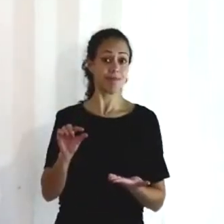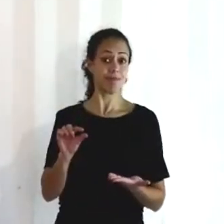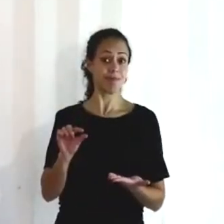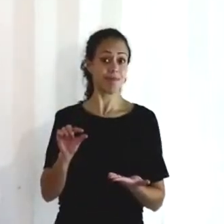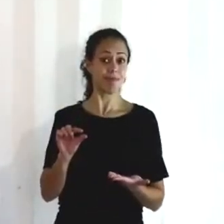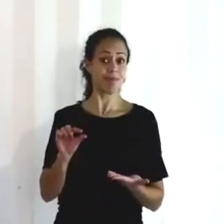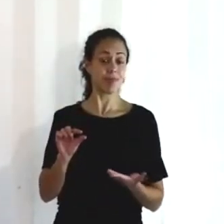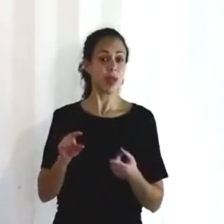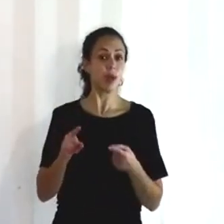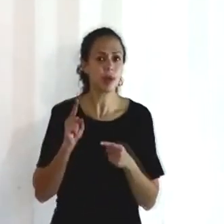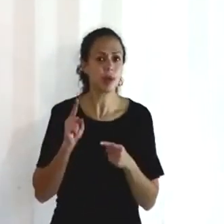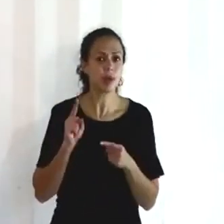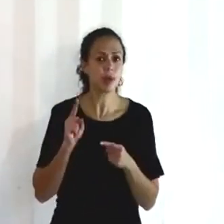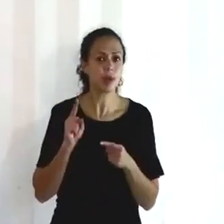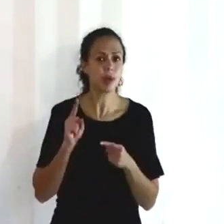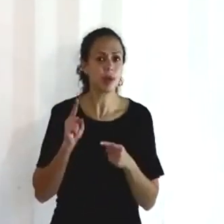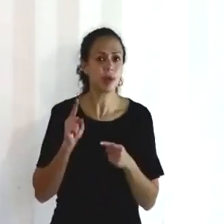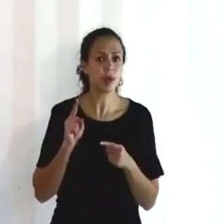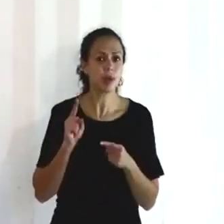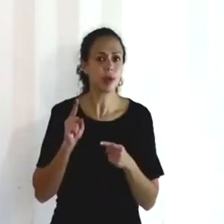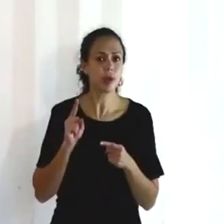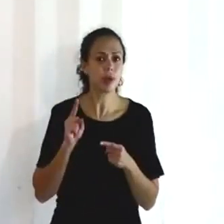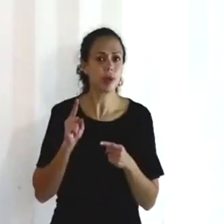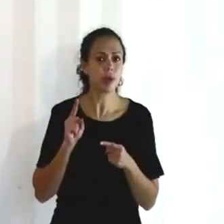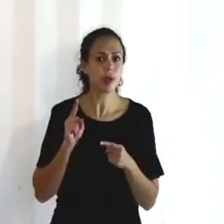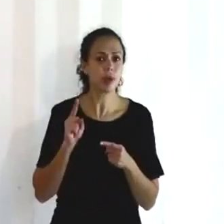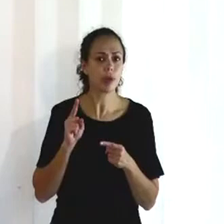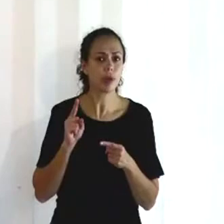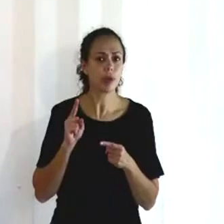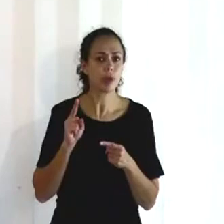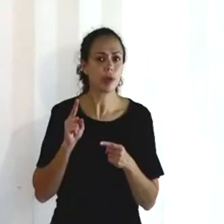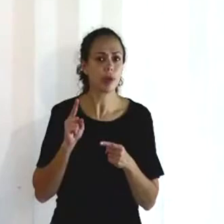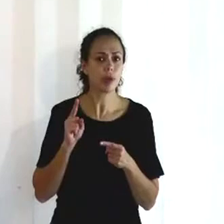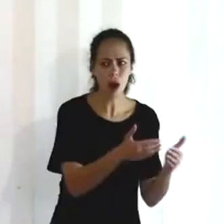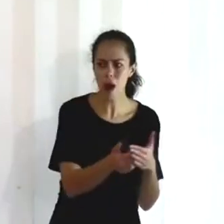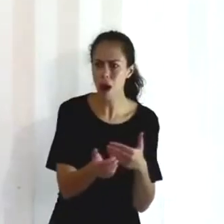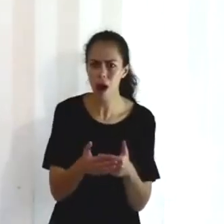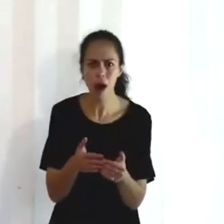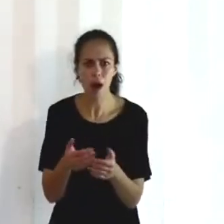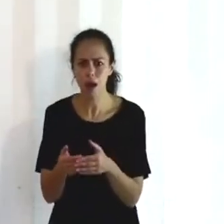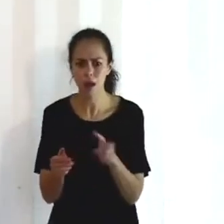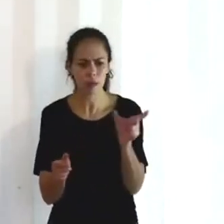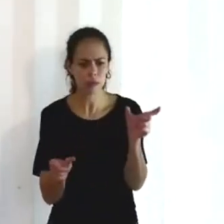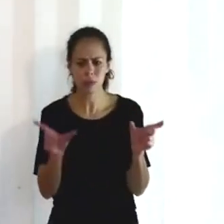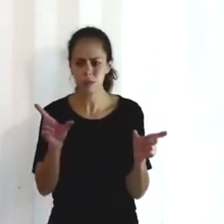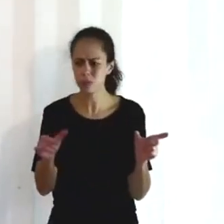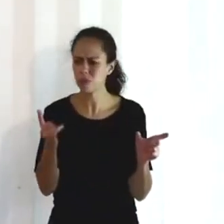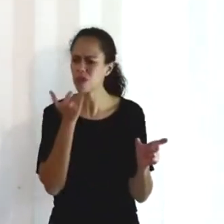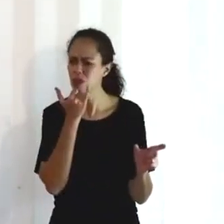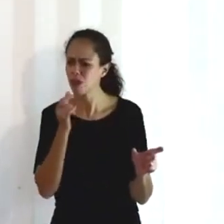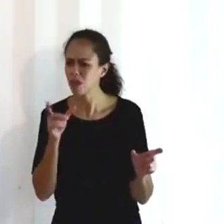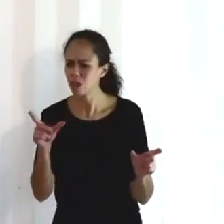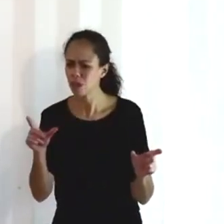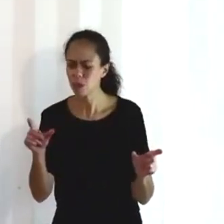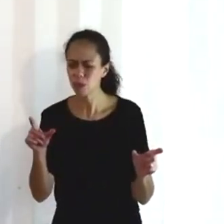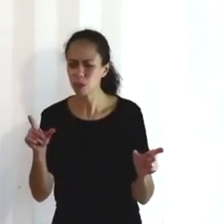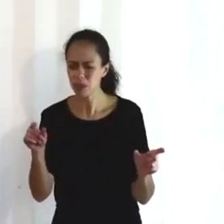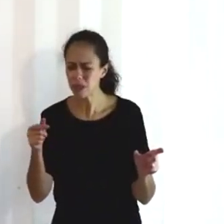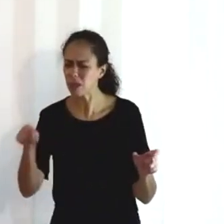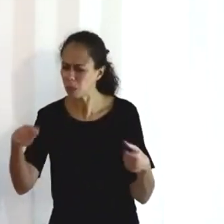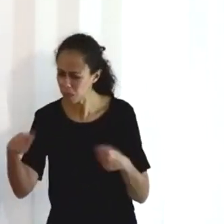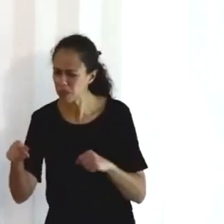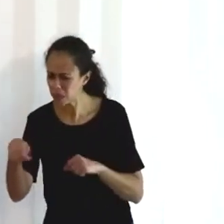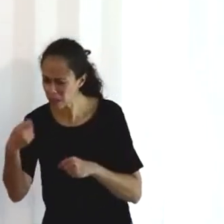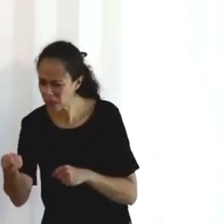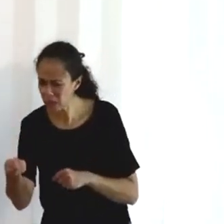Porque qualquer coisa que alguém dever a nós, qualquer coisa, nunca será uma vida. Qualquer dívida que nós